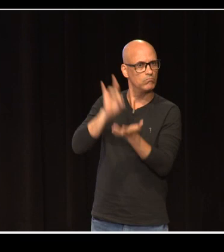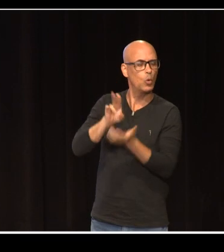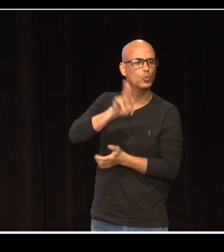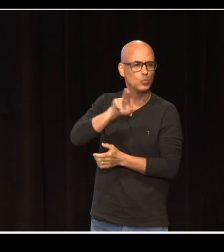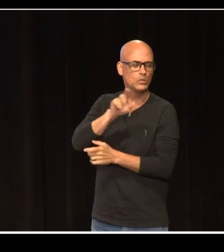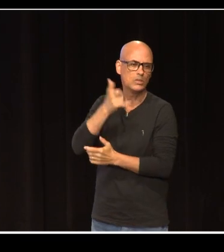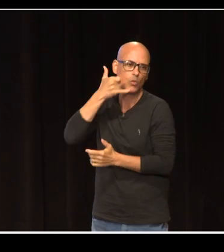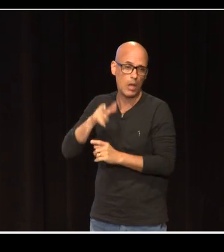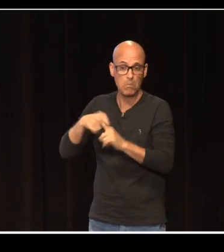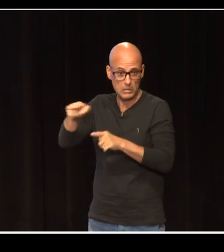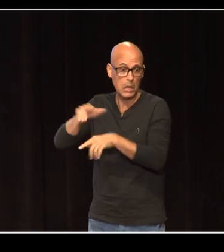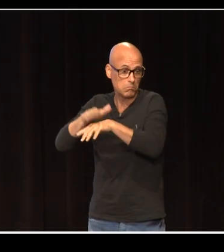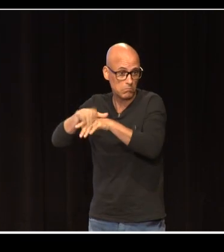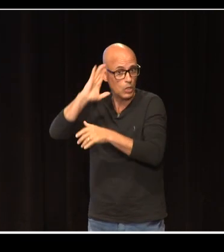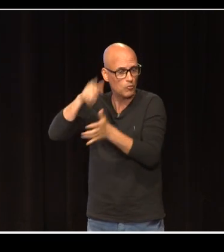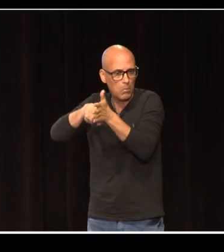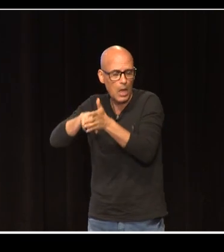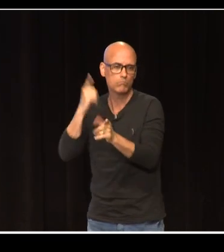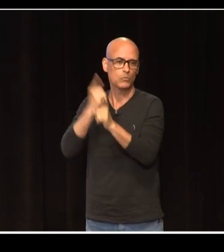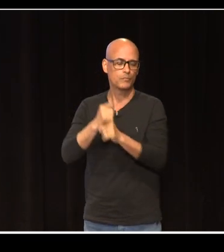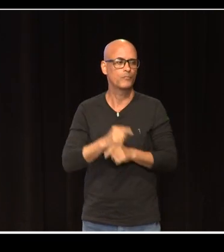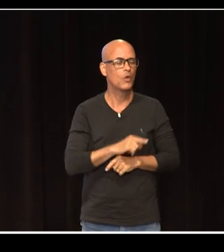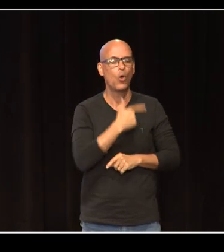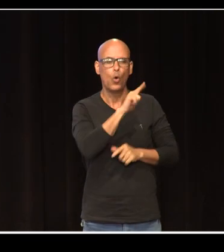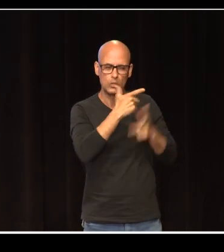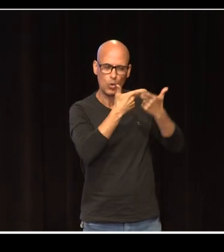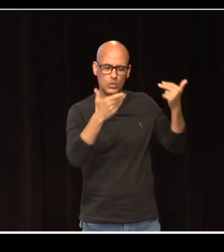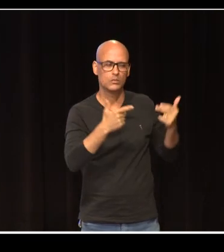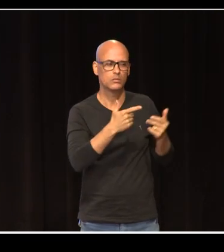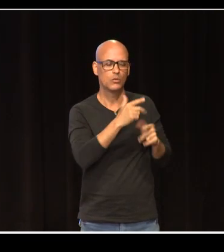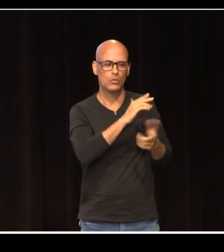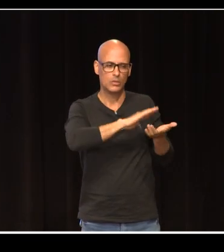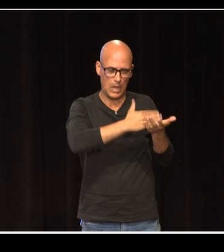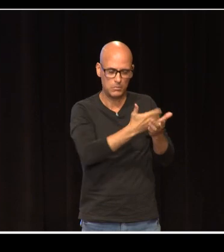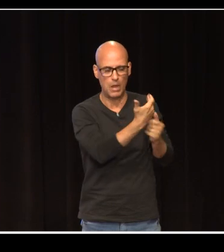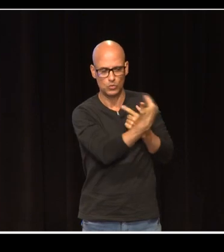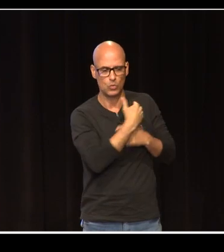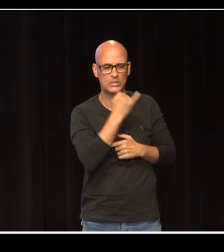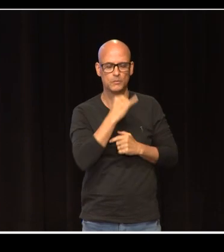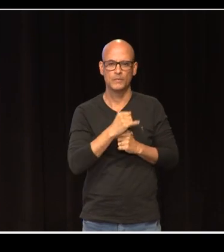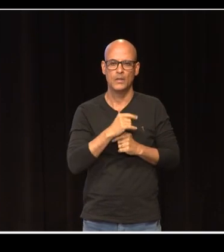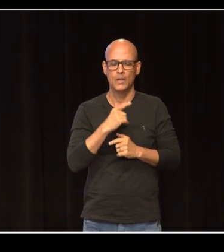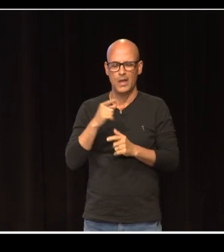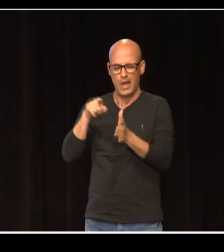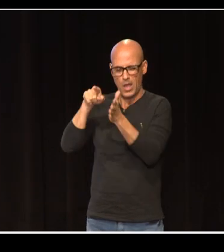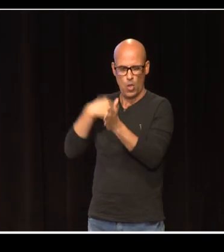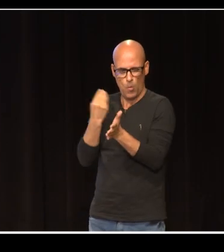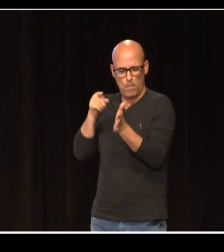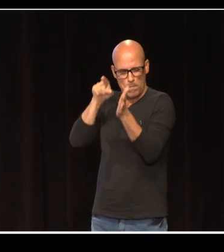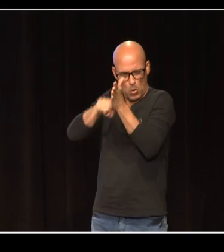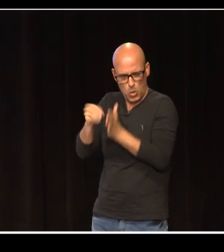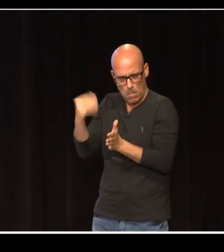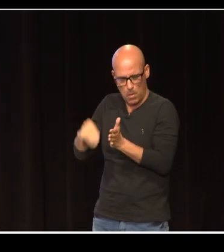que eu pedi também sobre a temática, até que o Luiz Carlos me ajudou, sobre o petróleo. No final eu boto lá umas perguntas, já vou